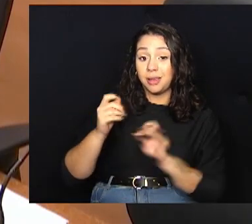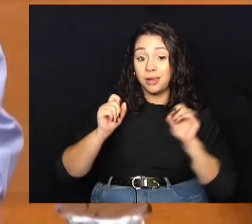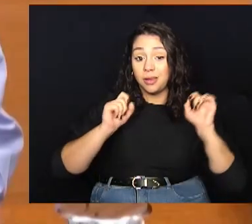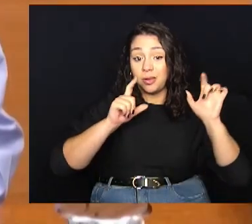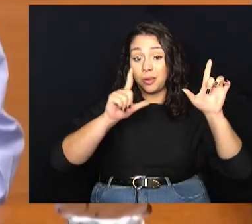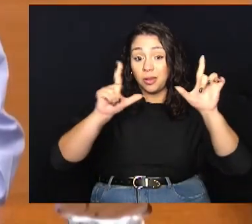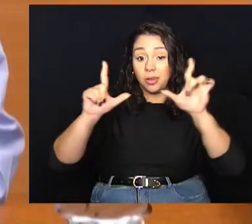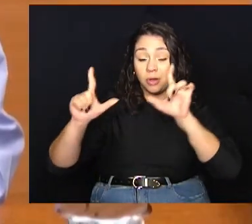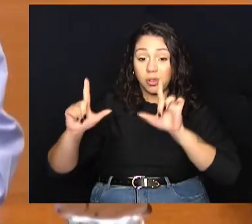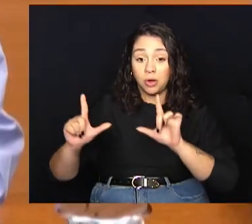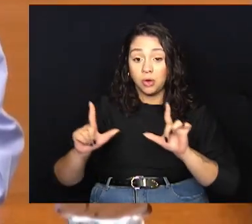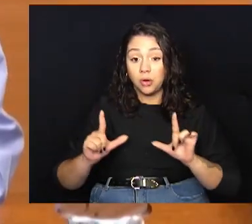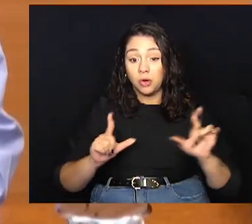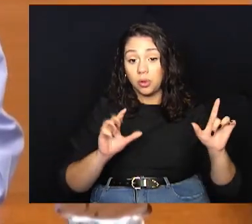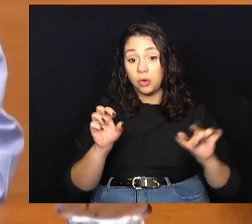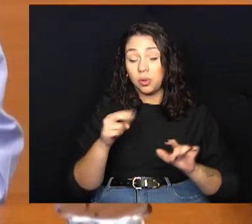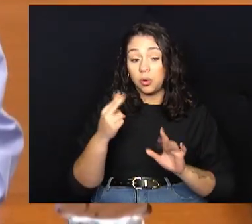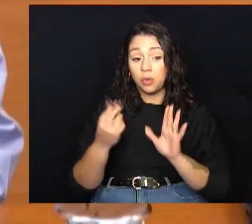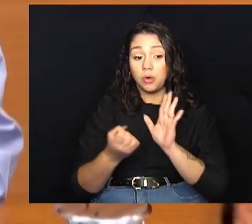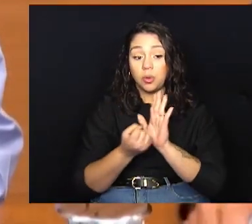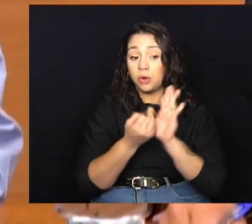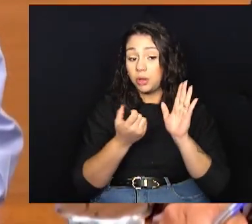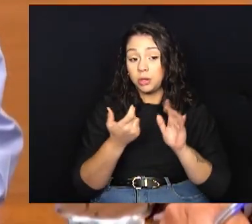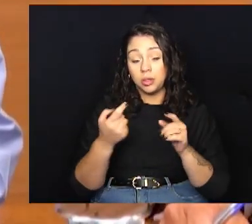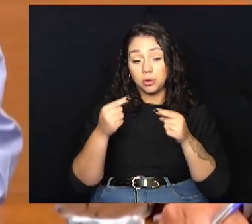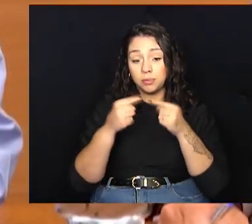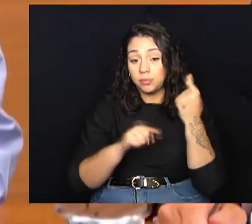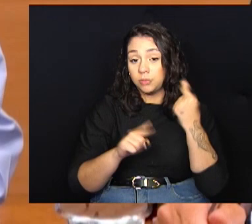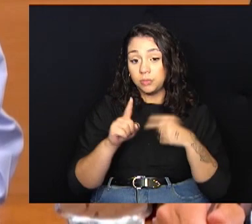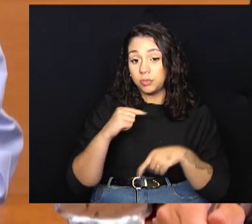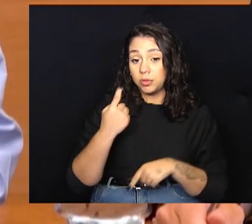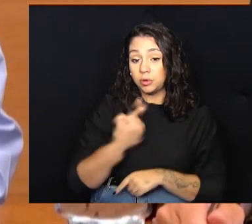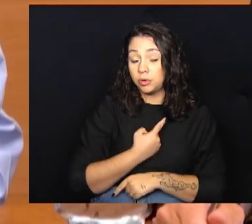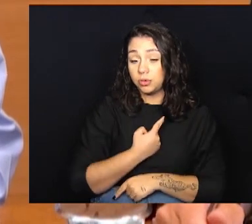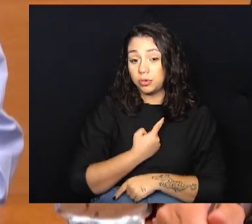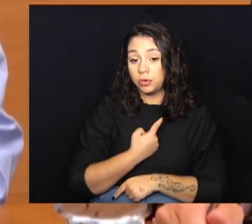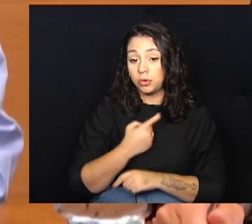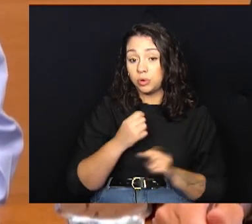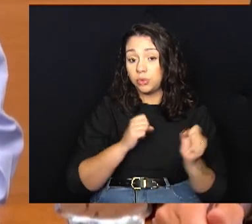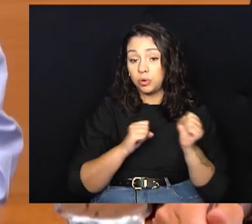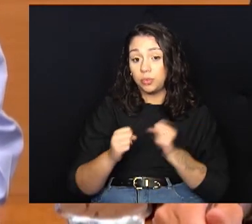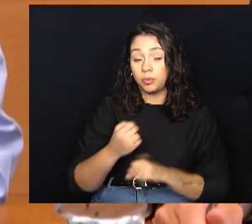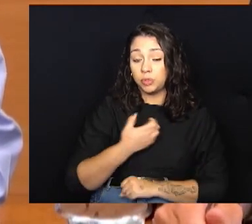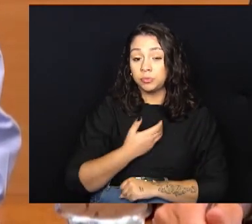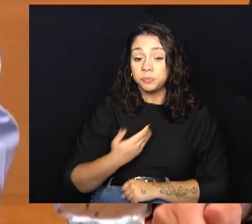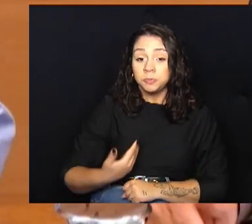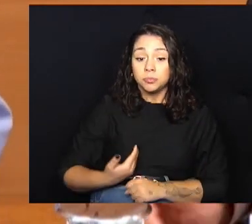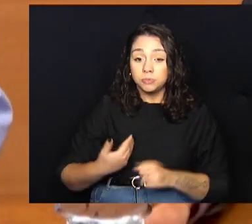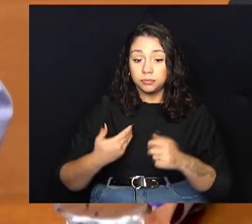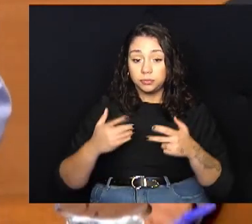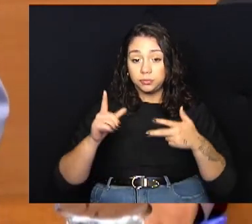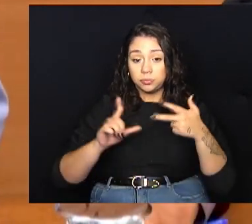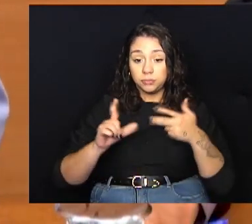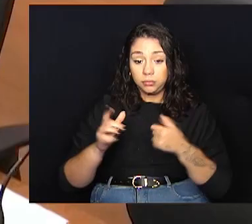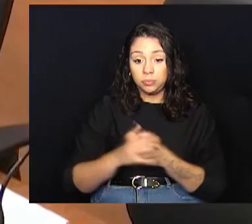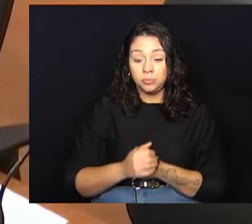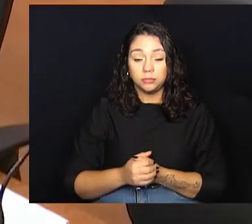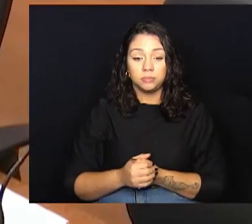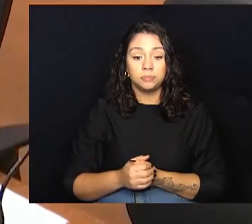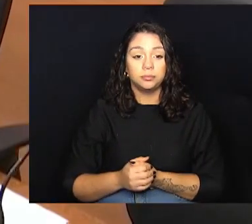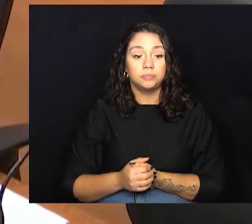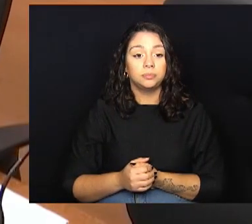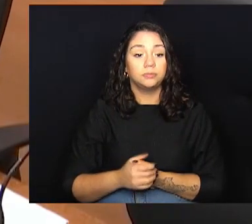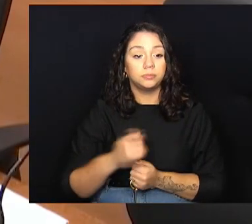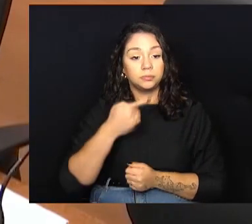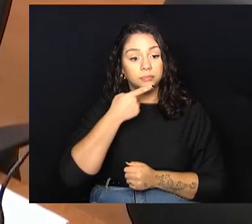ou criarmos sinalizações que não condizem com aquilo que vem do Poder Público Federal Vereador